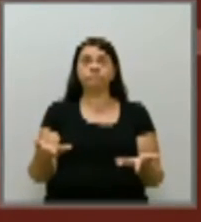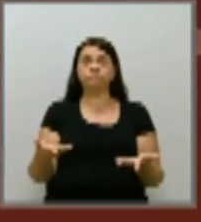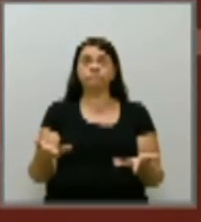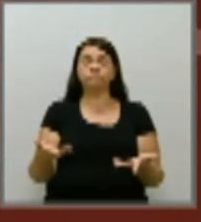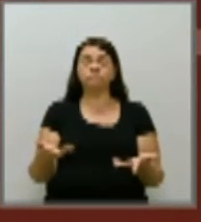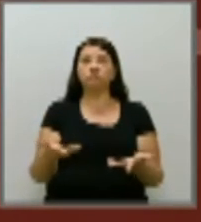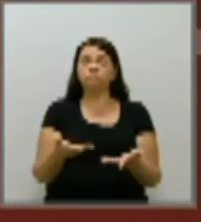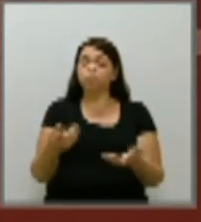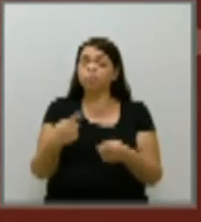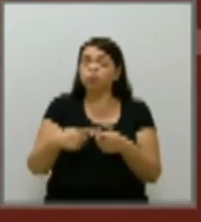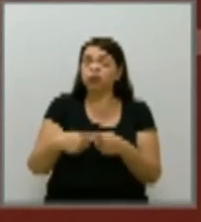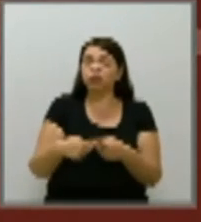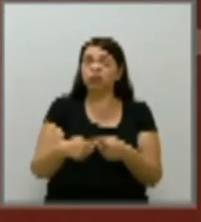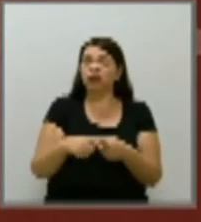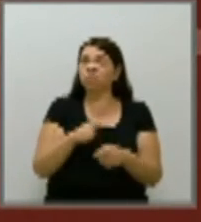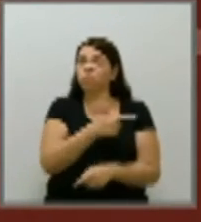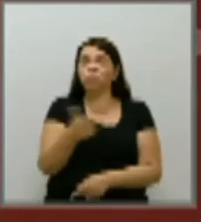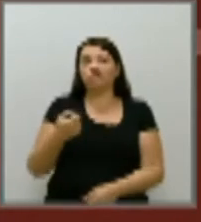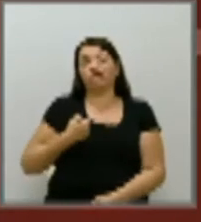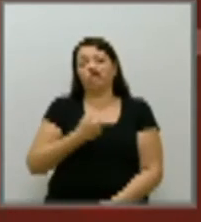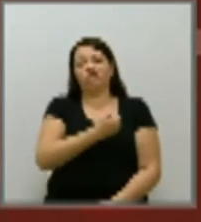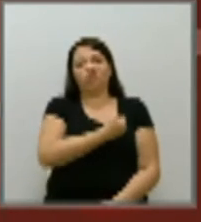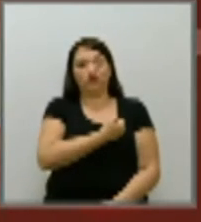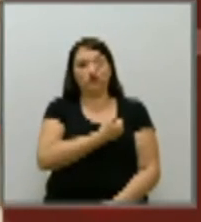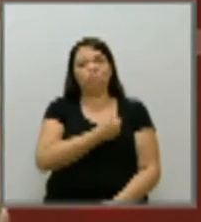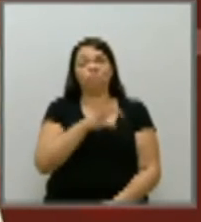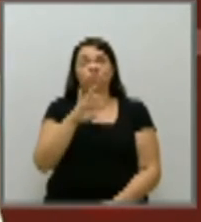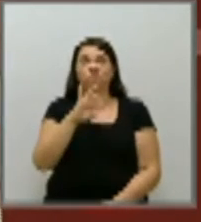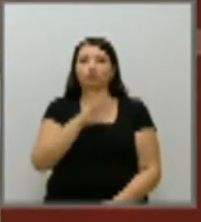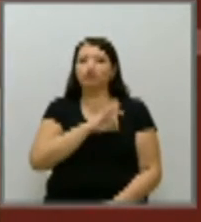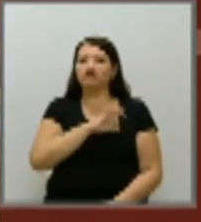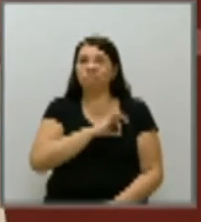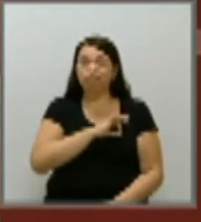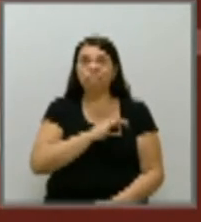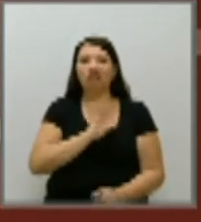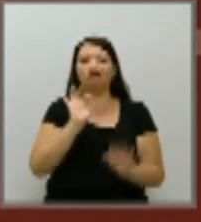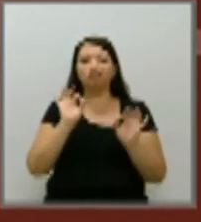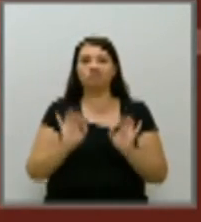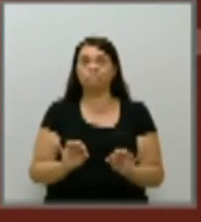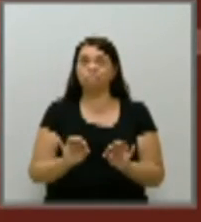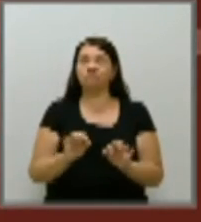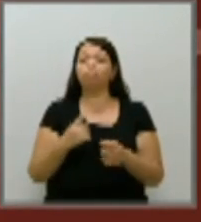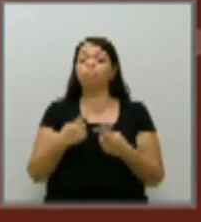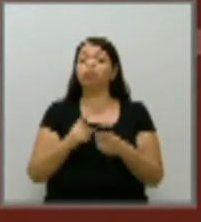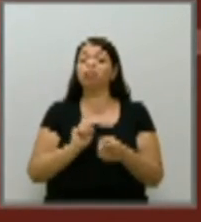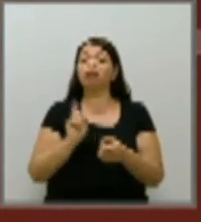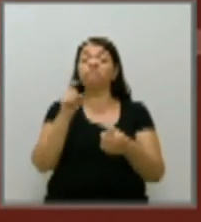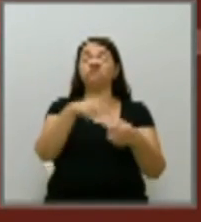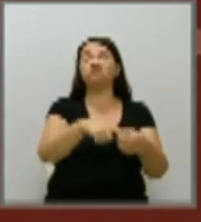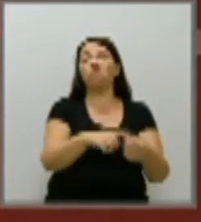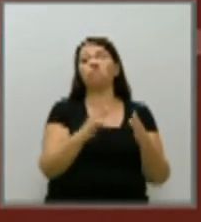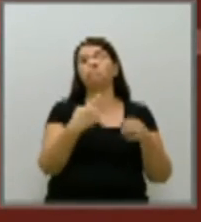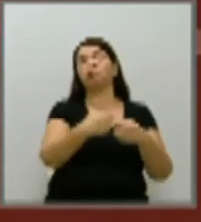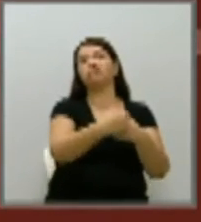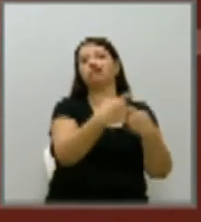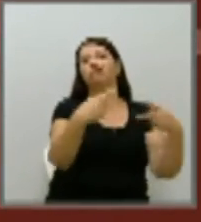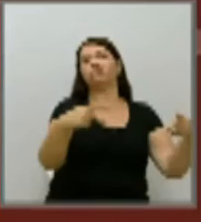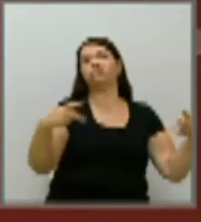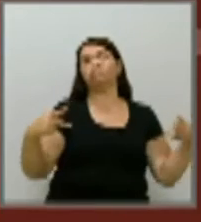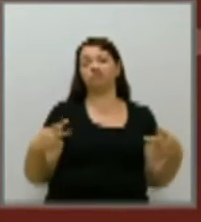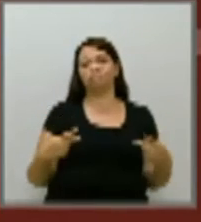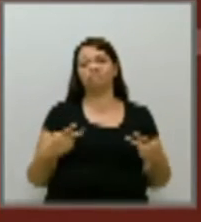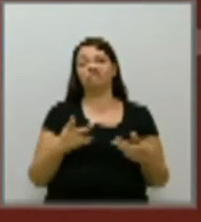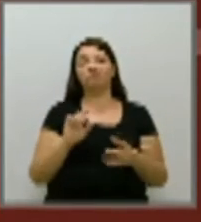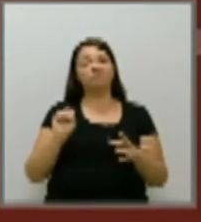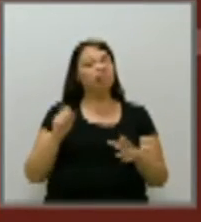nós não temos hoje o número de policiais militares na cidade, é o retorno deles para os seus municípios no interior. Precisamos garantir auxílio